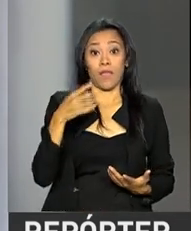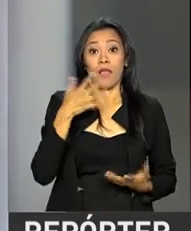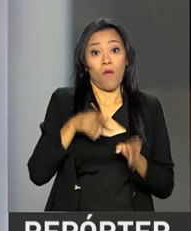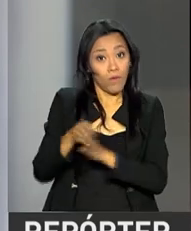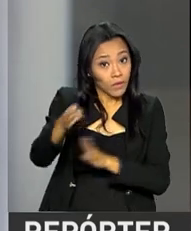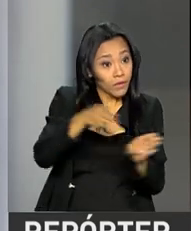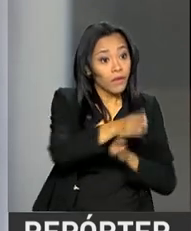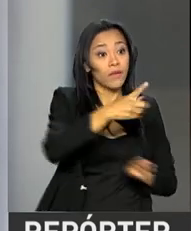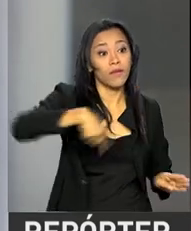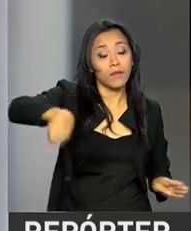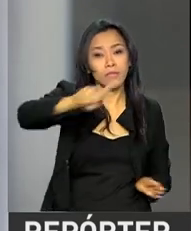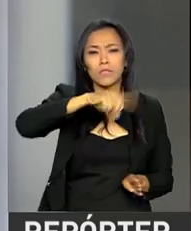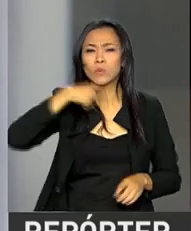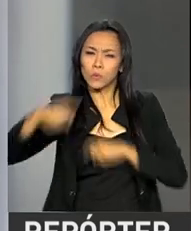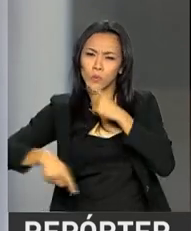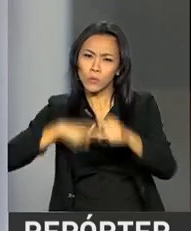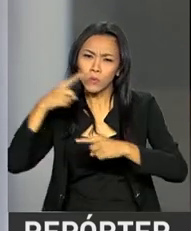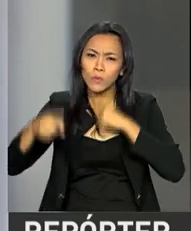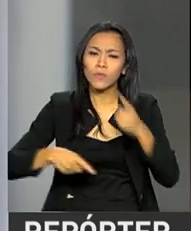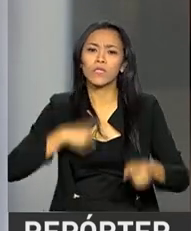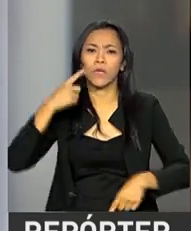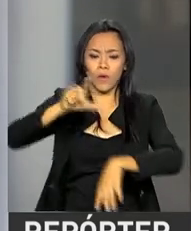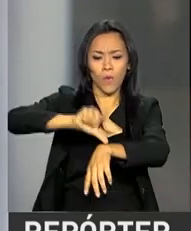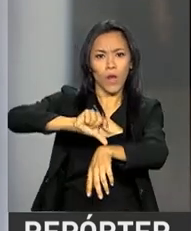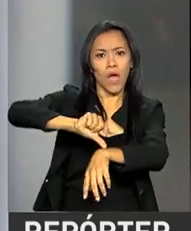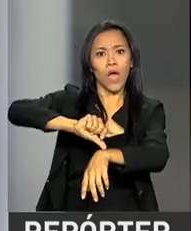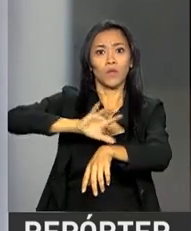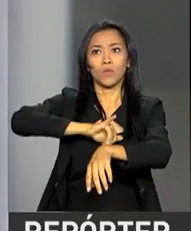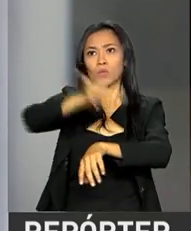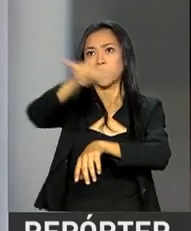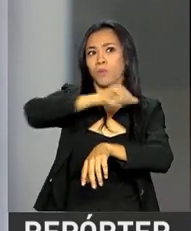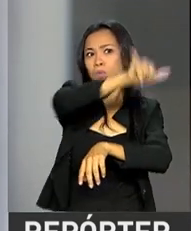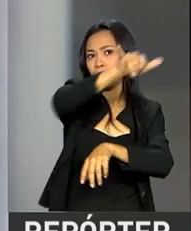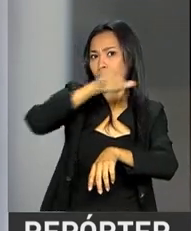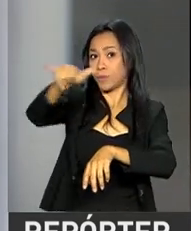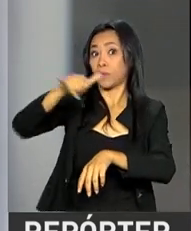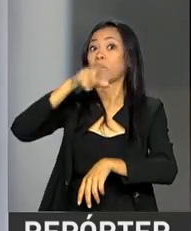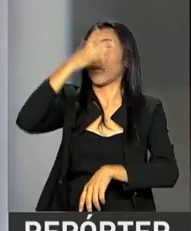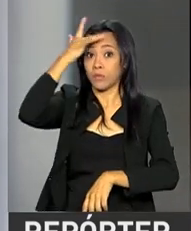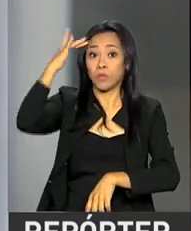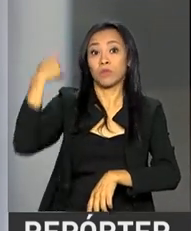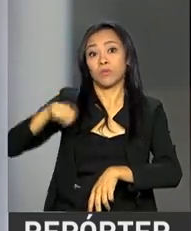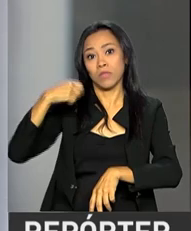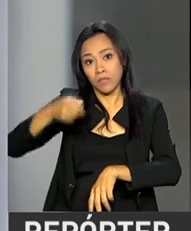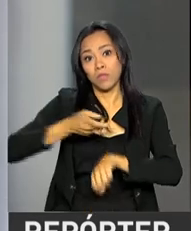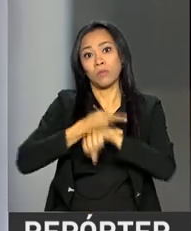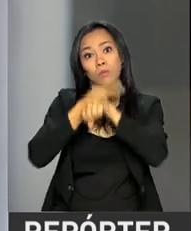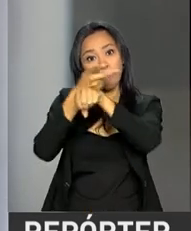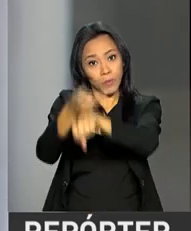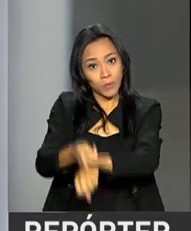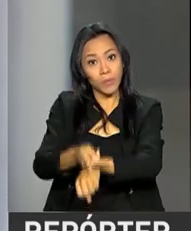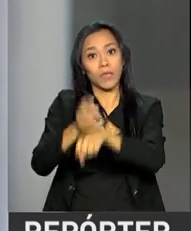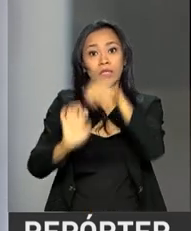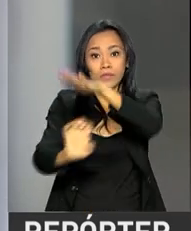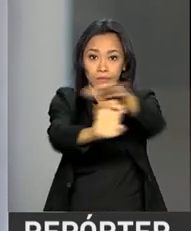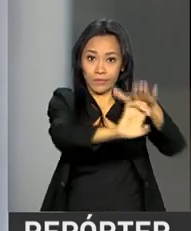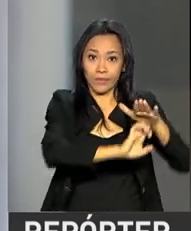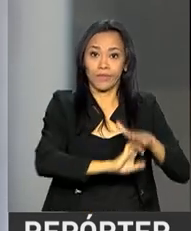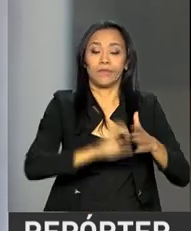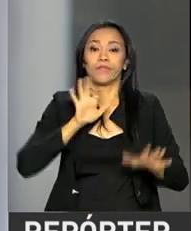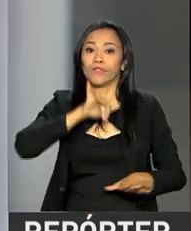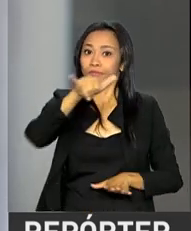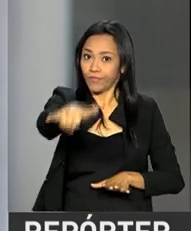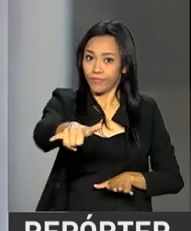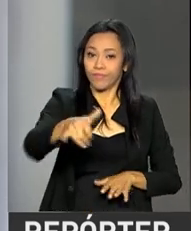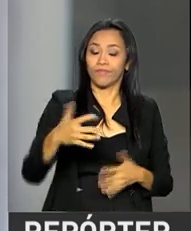que em caso de dúvida quanto ao horário dos vôos os passageiros devem procurar as respectivas companhias aéreas